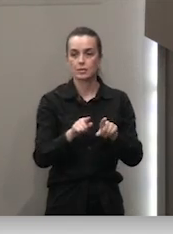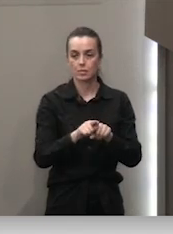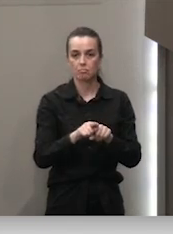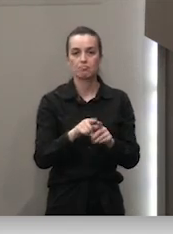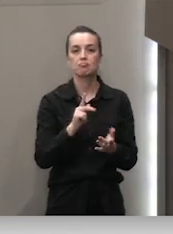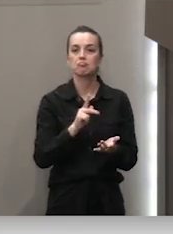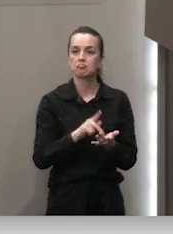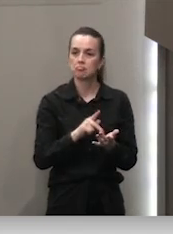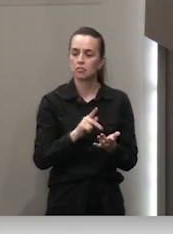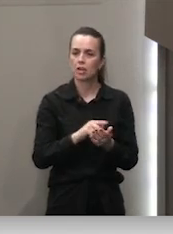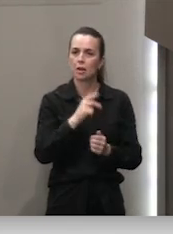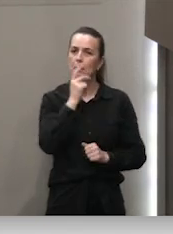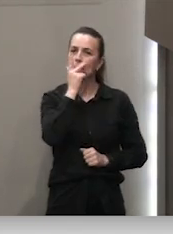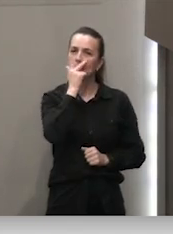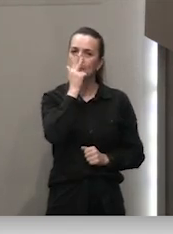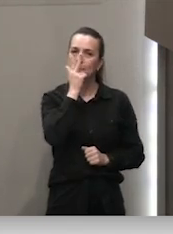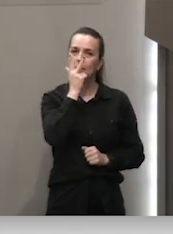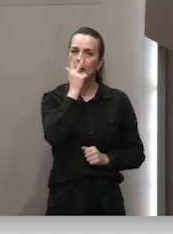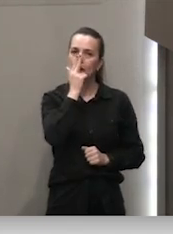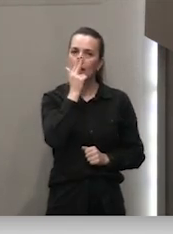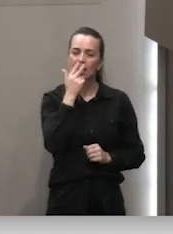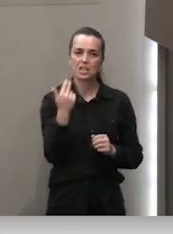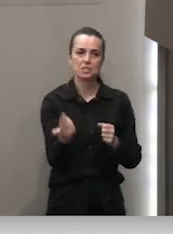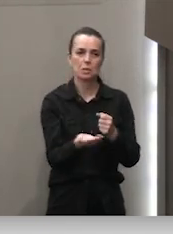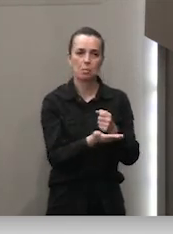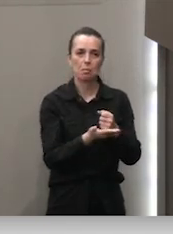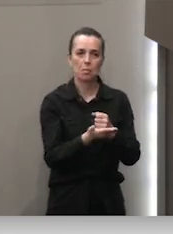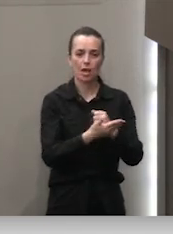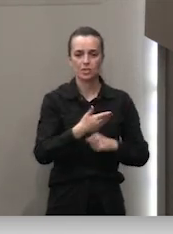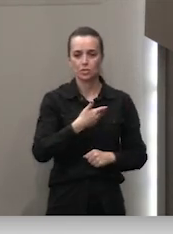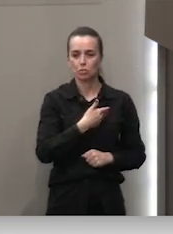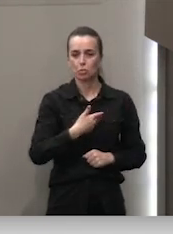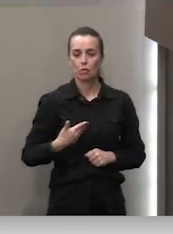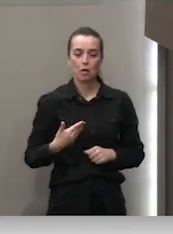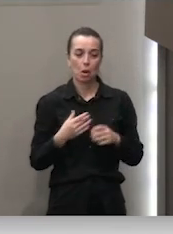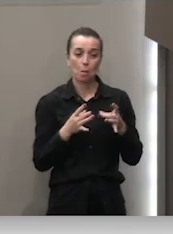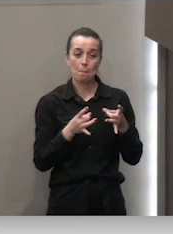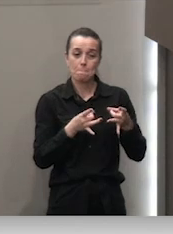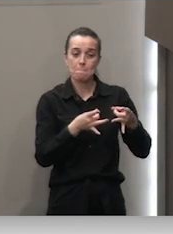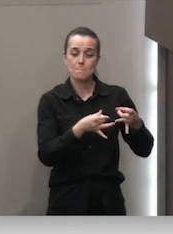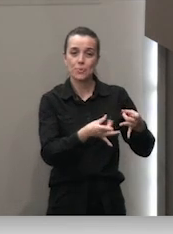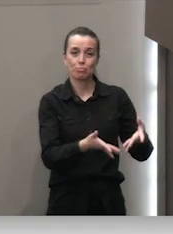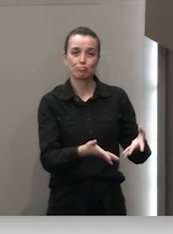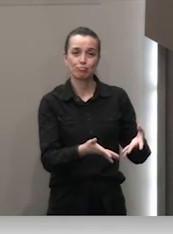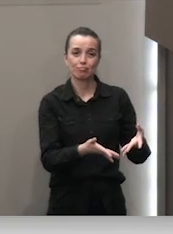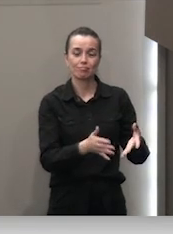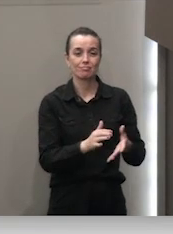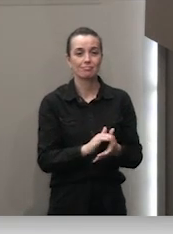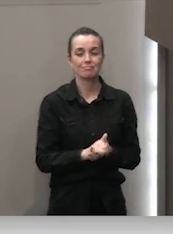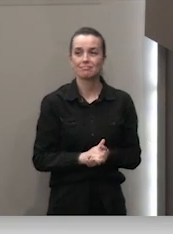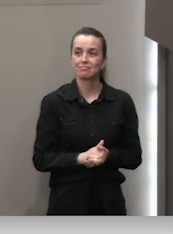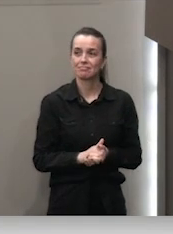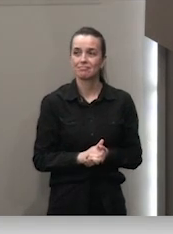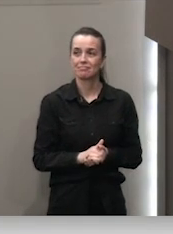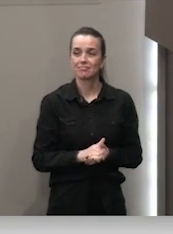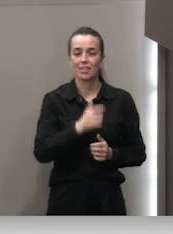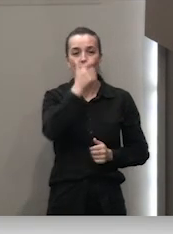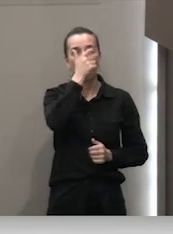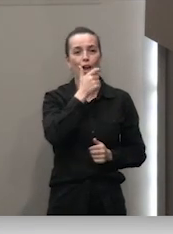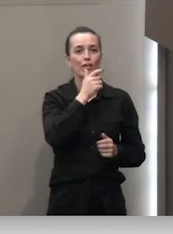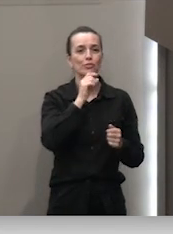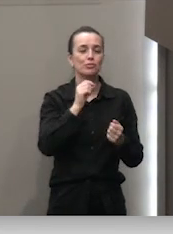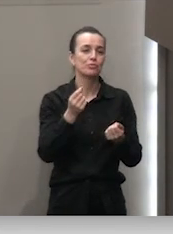realmente parece que a base do governo abandonou o barco, né? Eu acho que está fazendo água esse barco